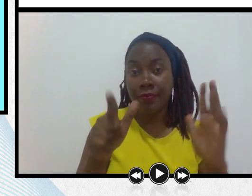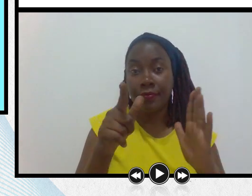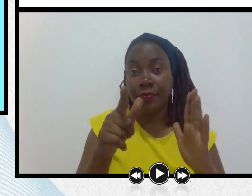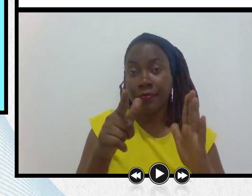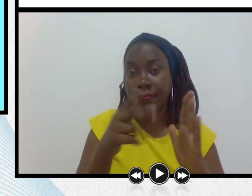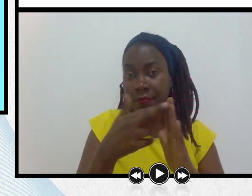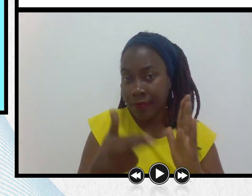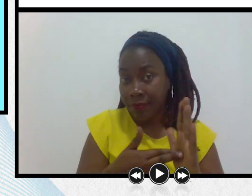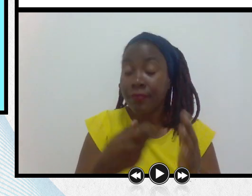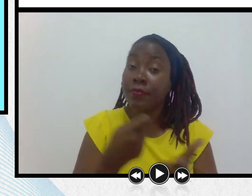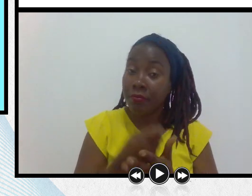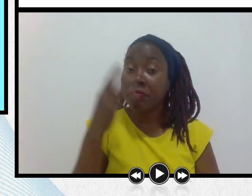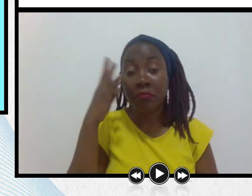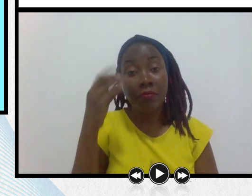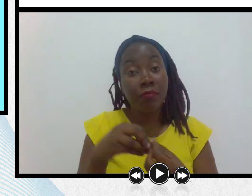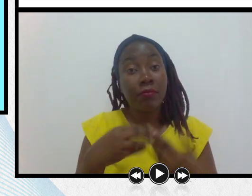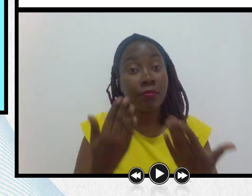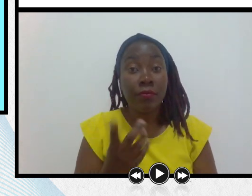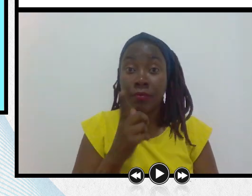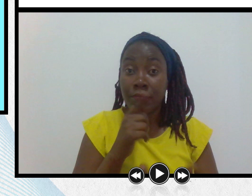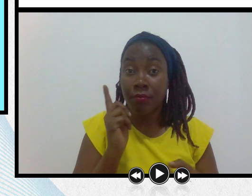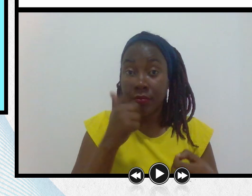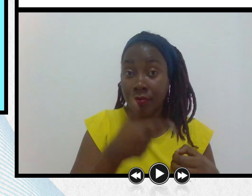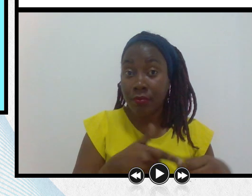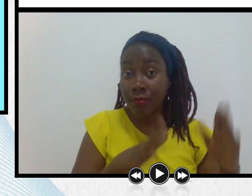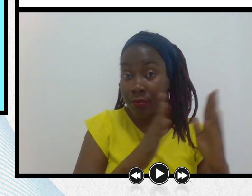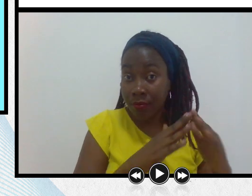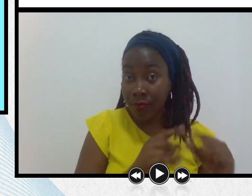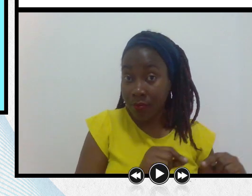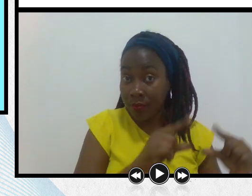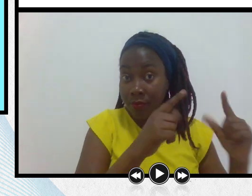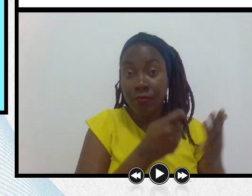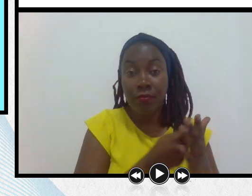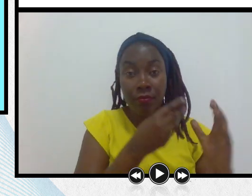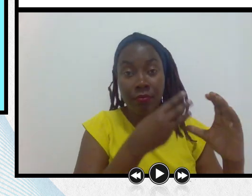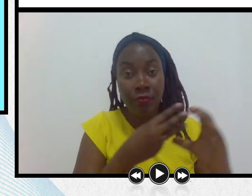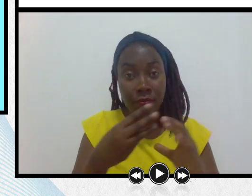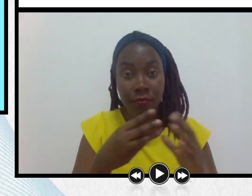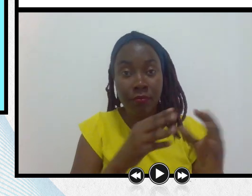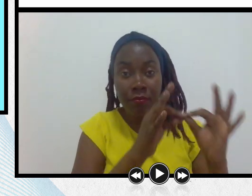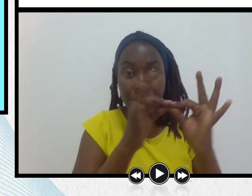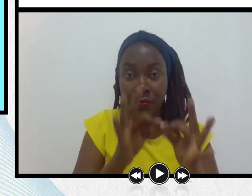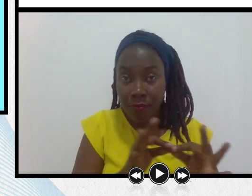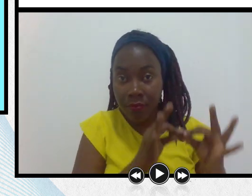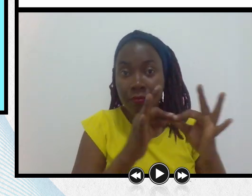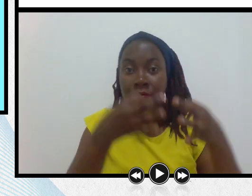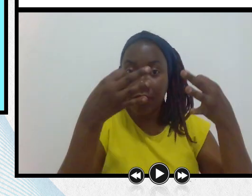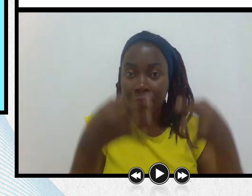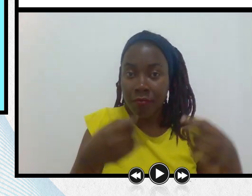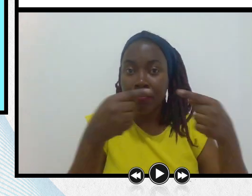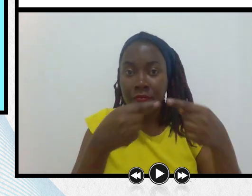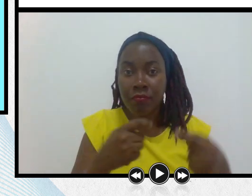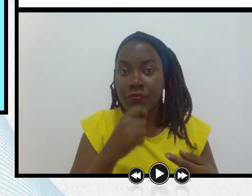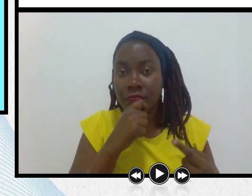aspectos devem ser considerados, né? Então, a água para abastecimento doméstico, ela tem que ter as características organolépticas adequadas, límpidas, sem cor,